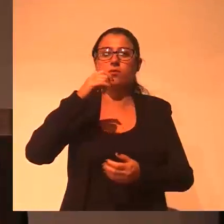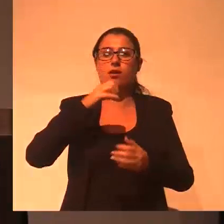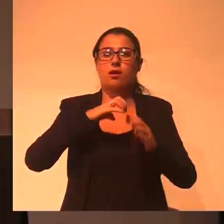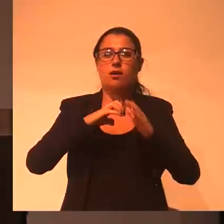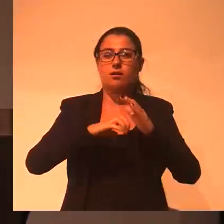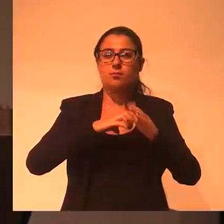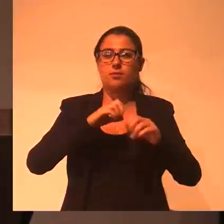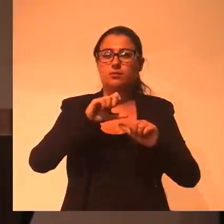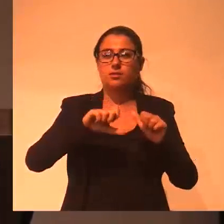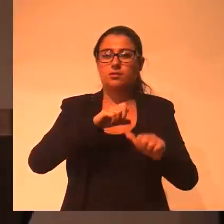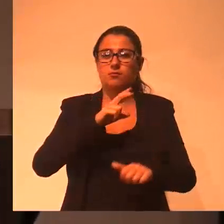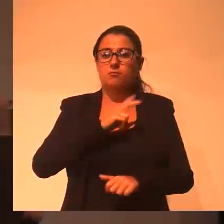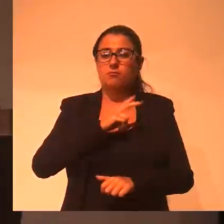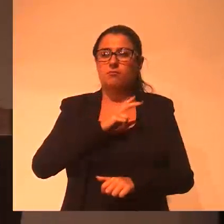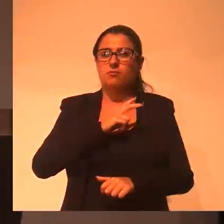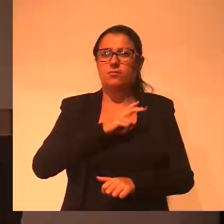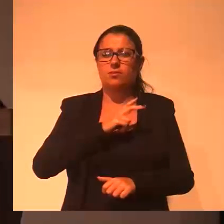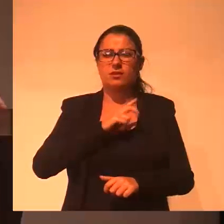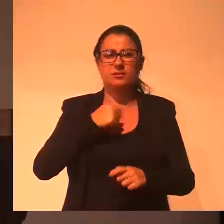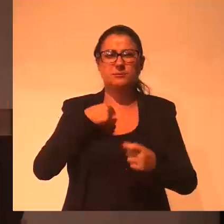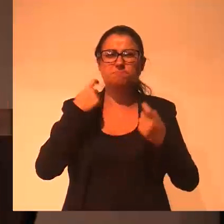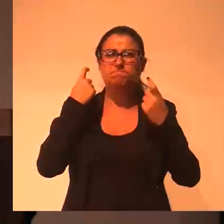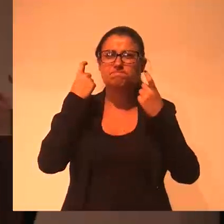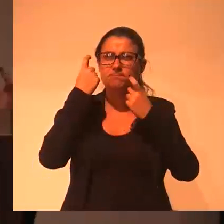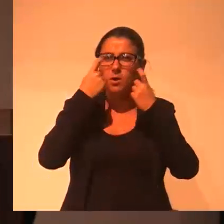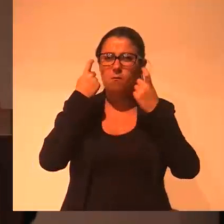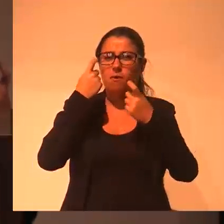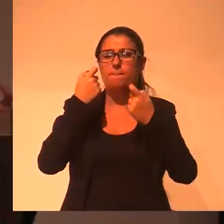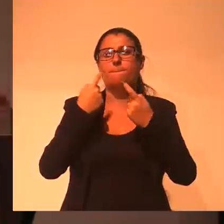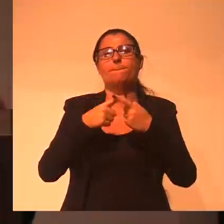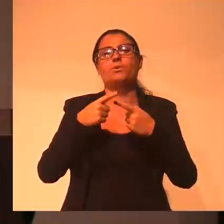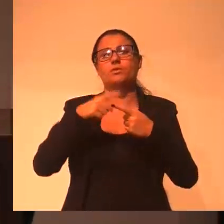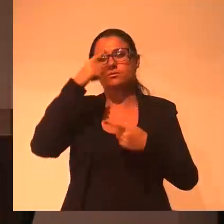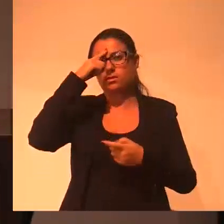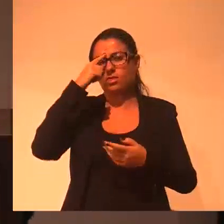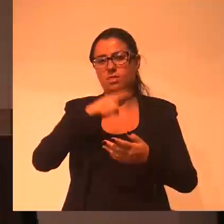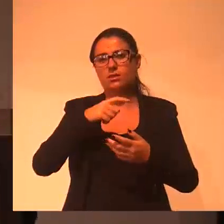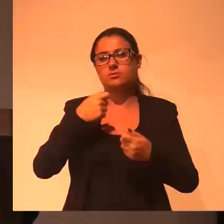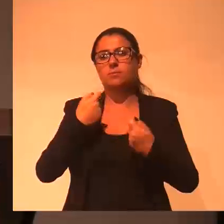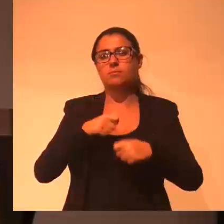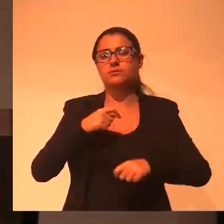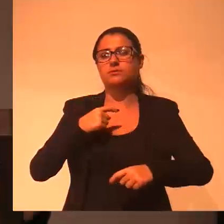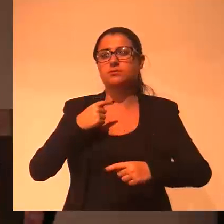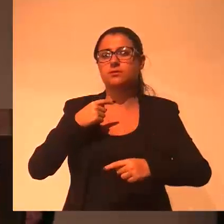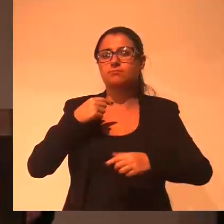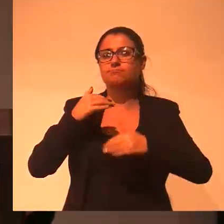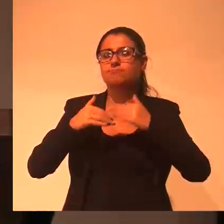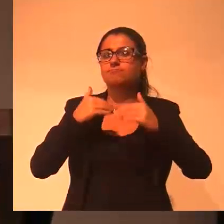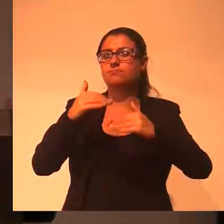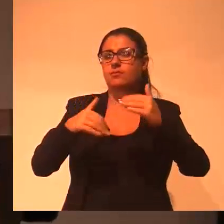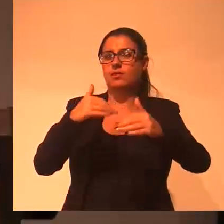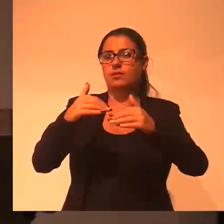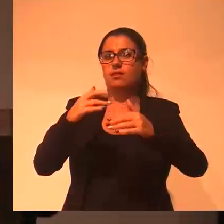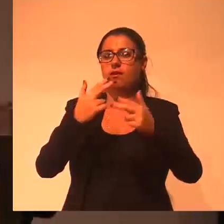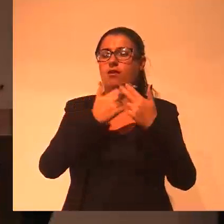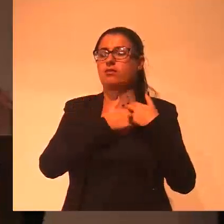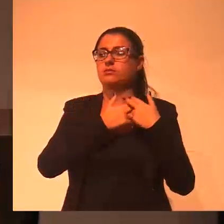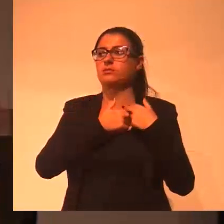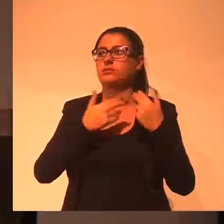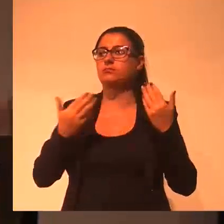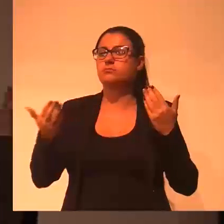deixa preocupado, porque a gente precisa avançar nas decisões. A partir do momento que você não compartilha a responsabilidade,